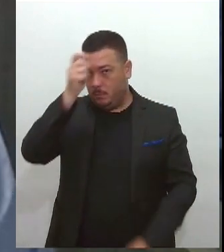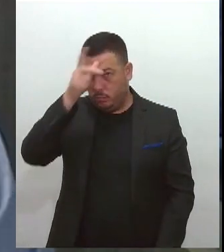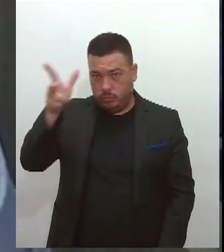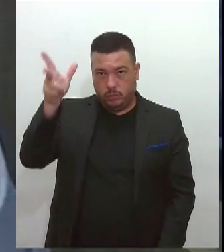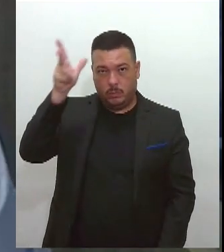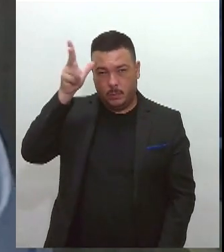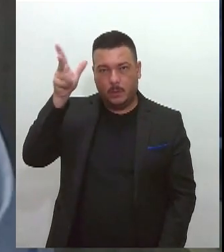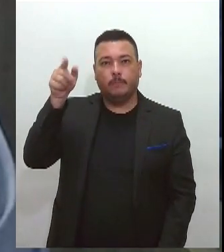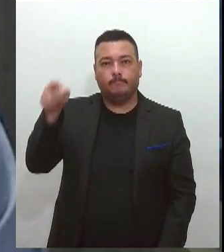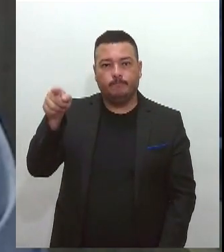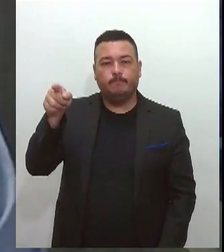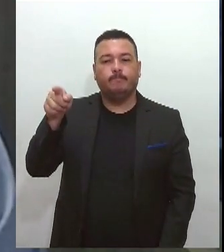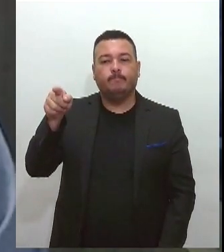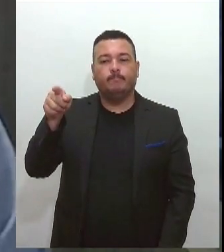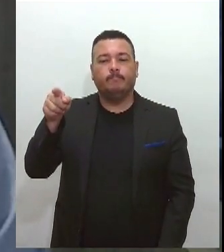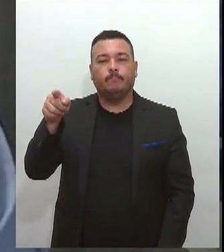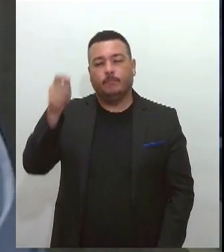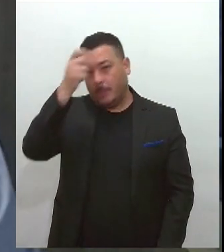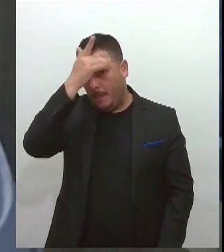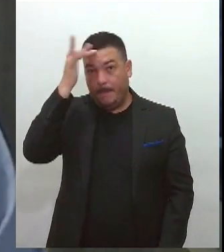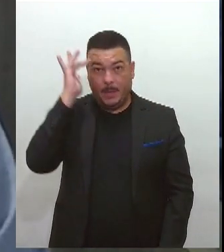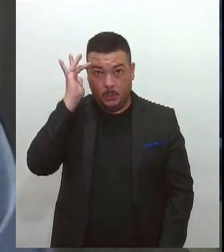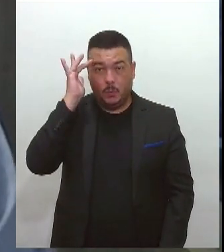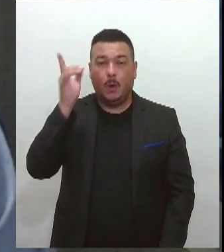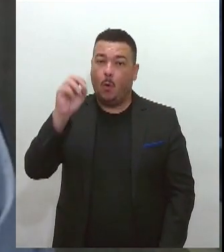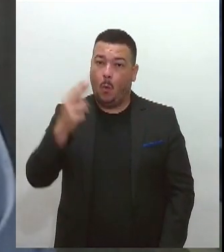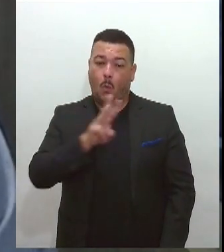@ Memorial de Sergipe, ou no site, que é o